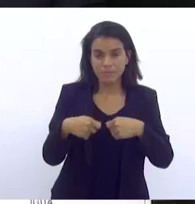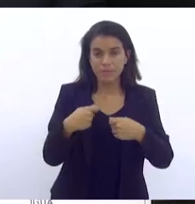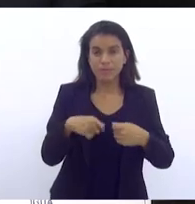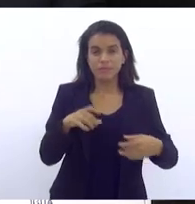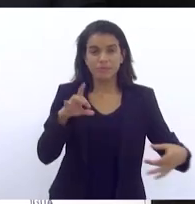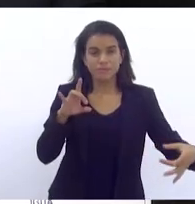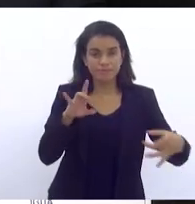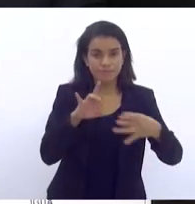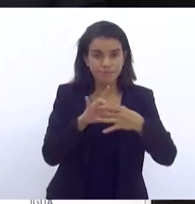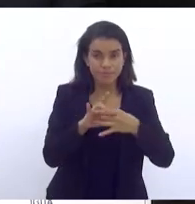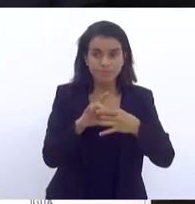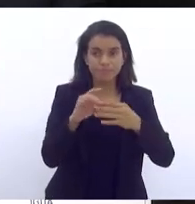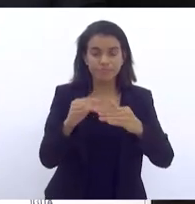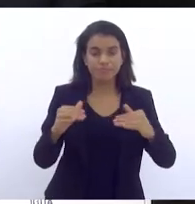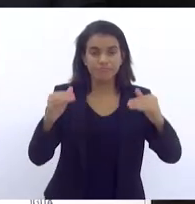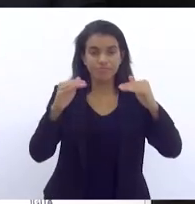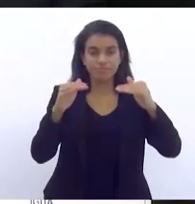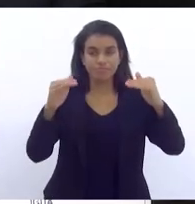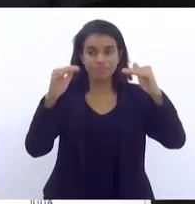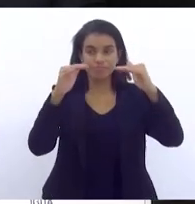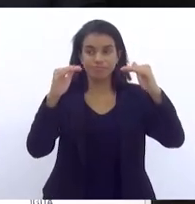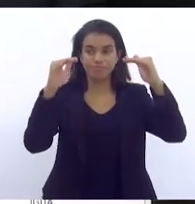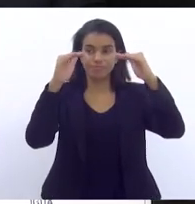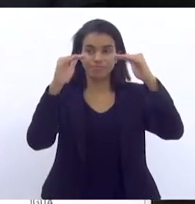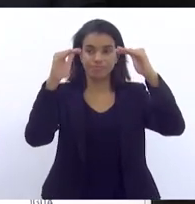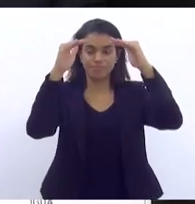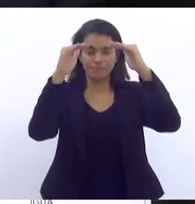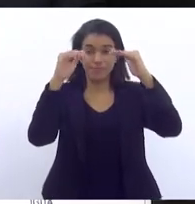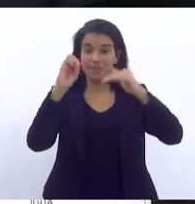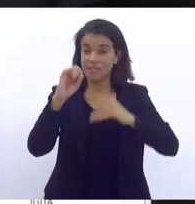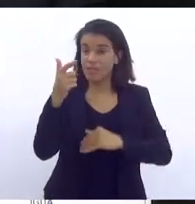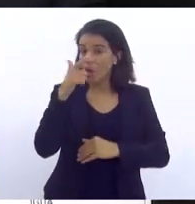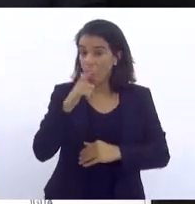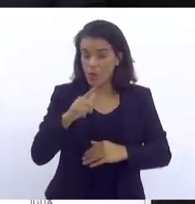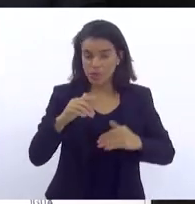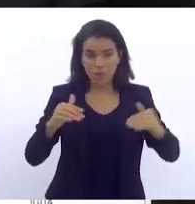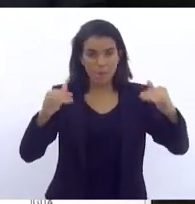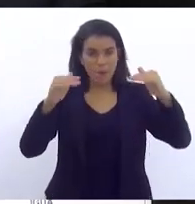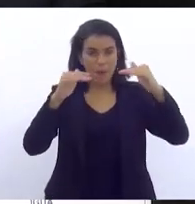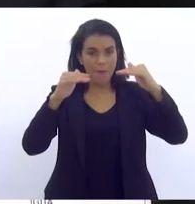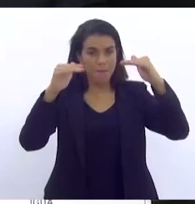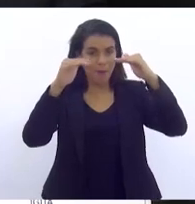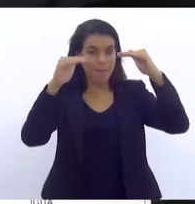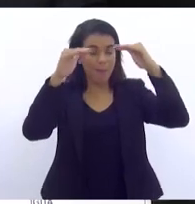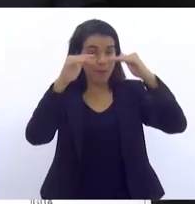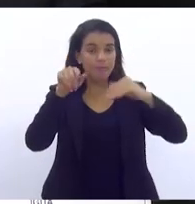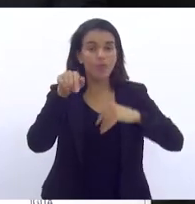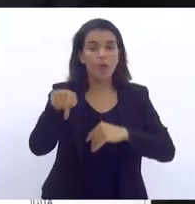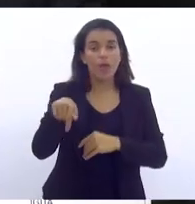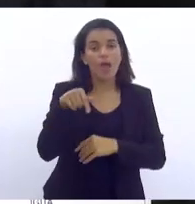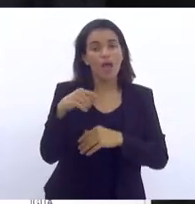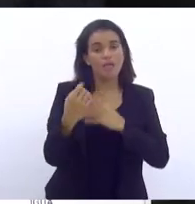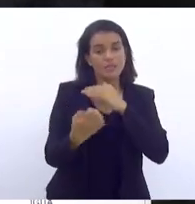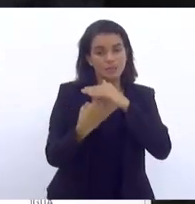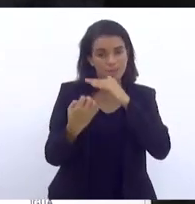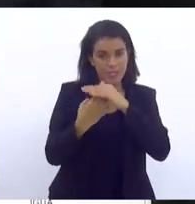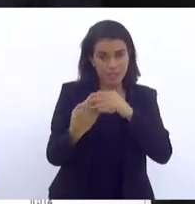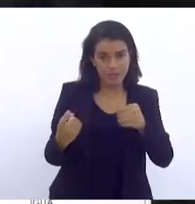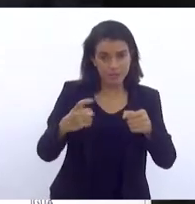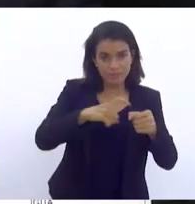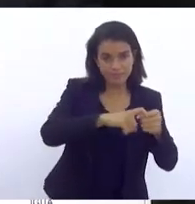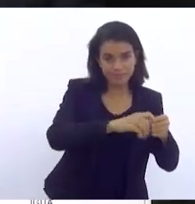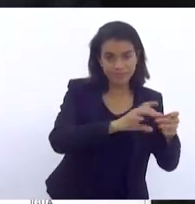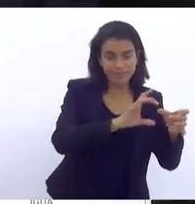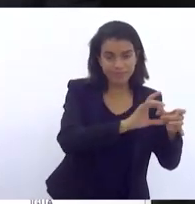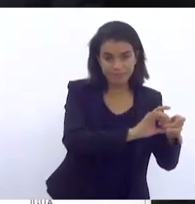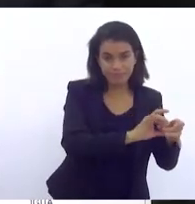determinados patamares E caso não alcançar esses patamares as concessionárias por uma conta vinculada pela qual